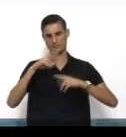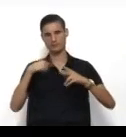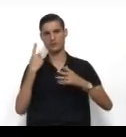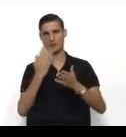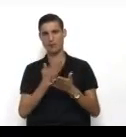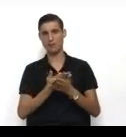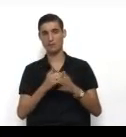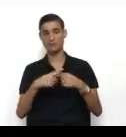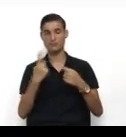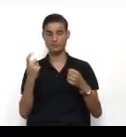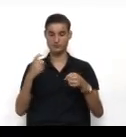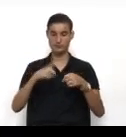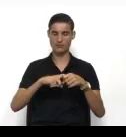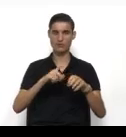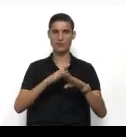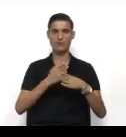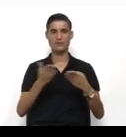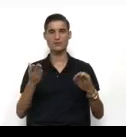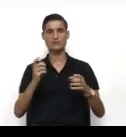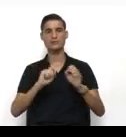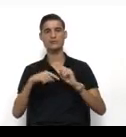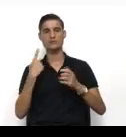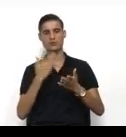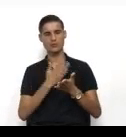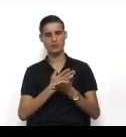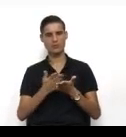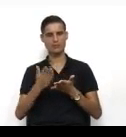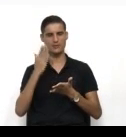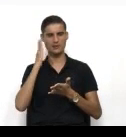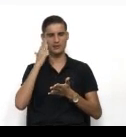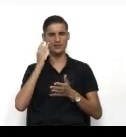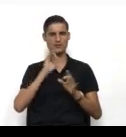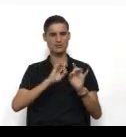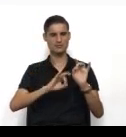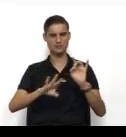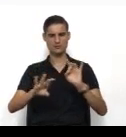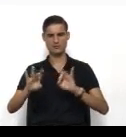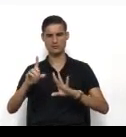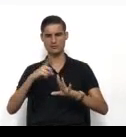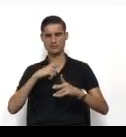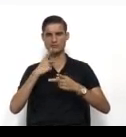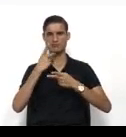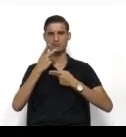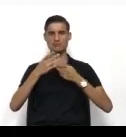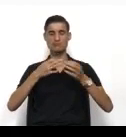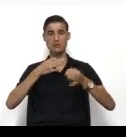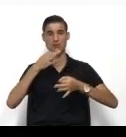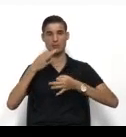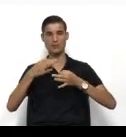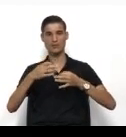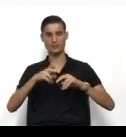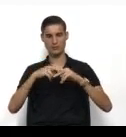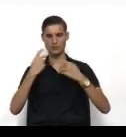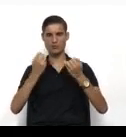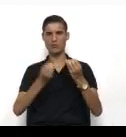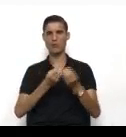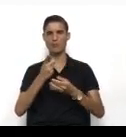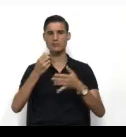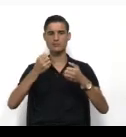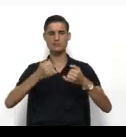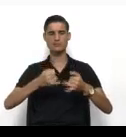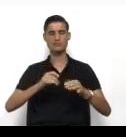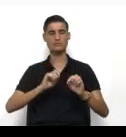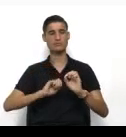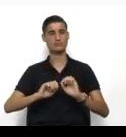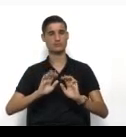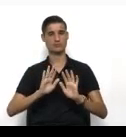nossa aula, mas eu quero retomar com você, para que a gente comece a entender aqui algumas questões. Como que eu posso explicar o